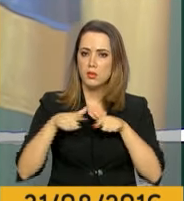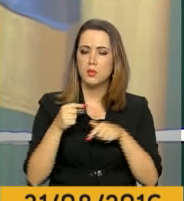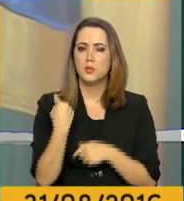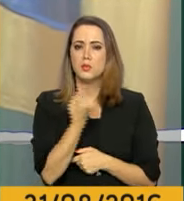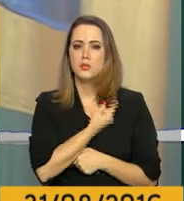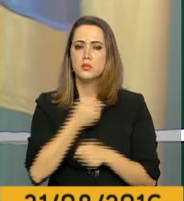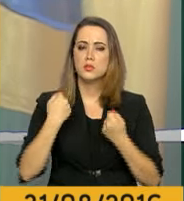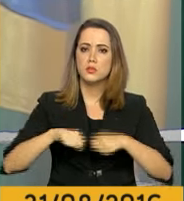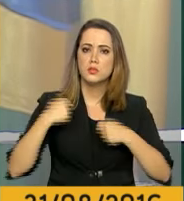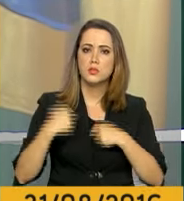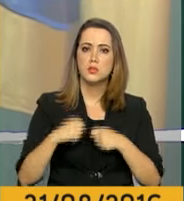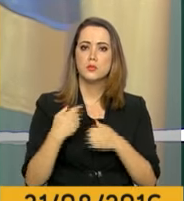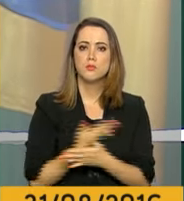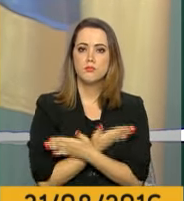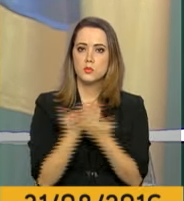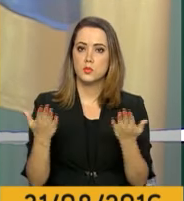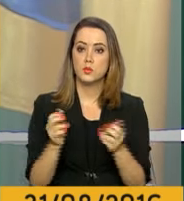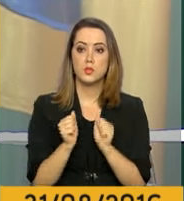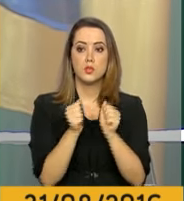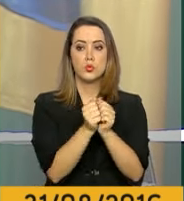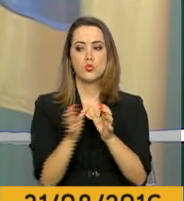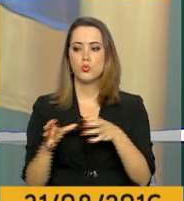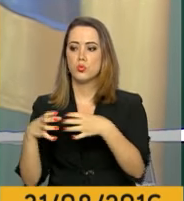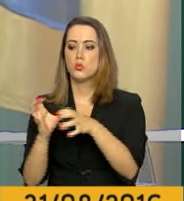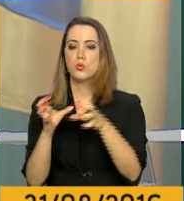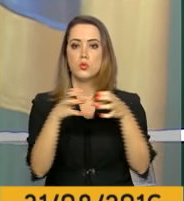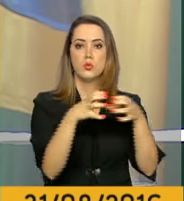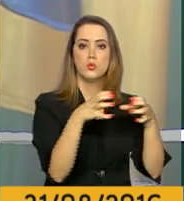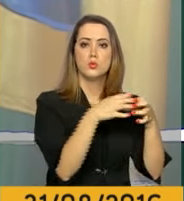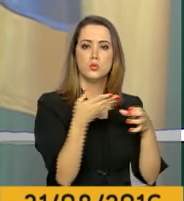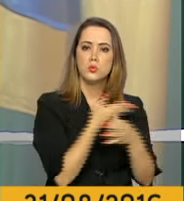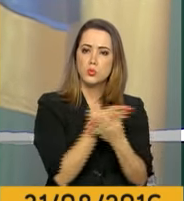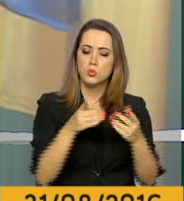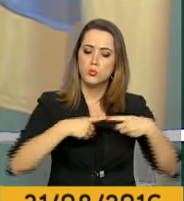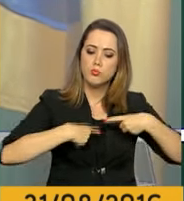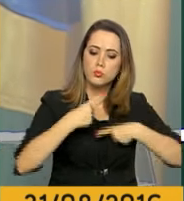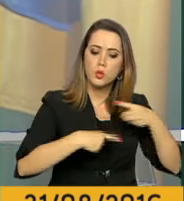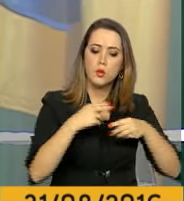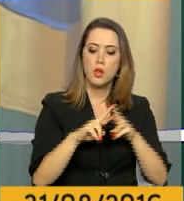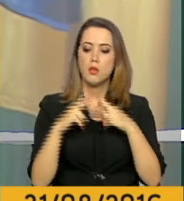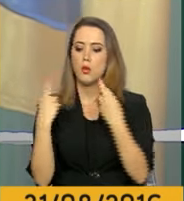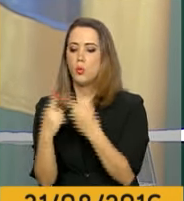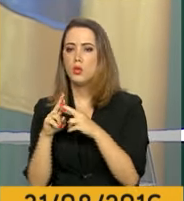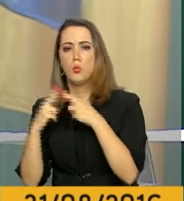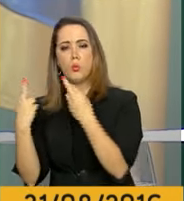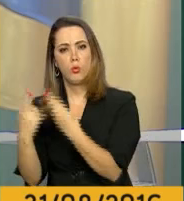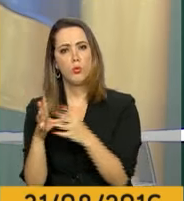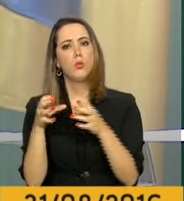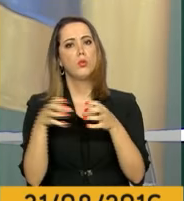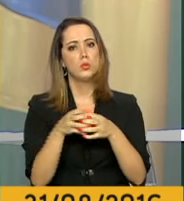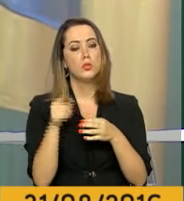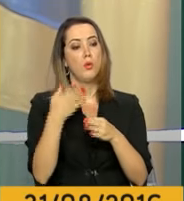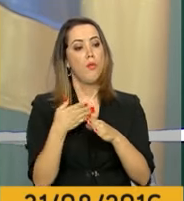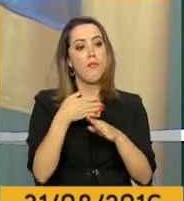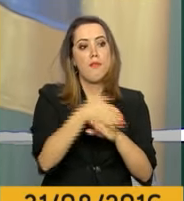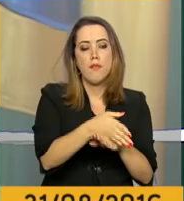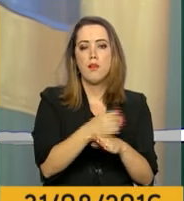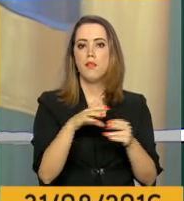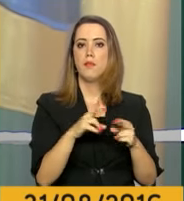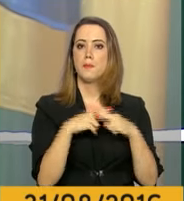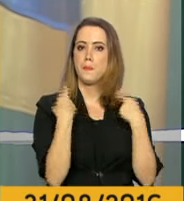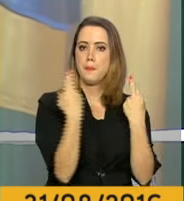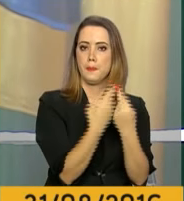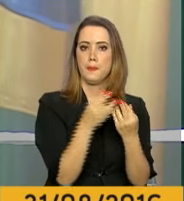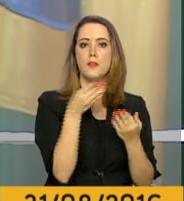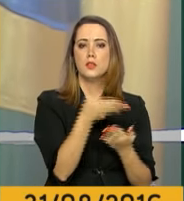nós precisamos que os senhores, junto aos seus partidos, eu proponho que façam reuniões de bancada, ou compareçam à reunião de